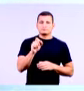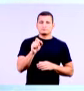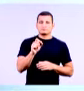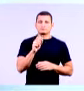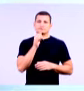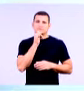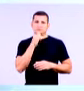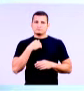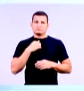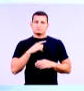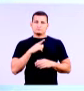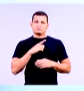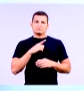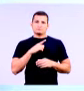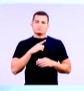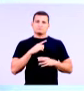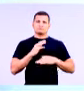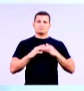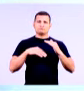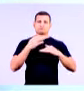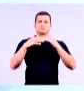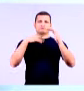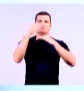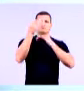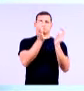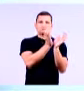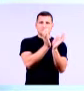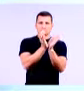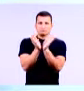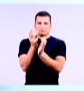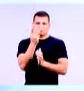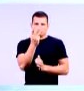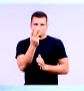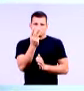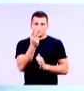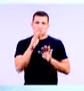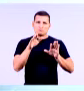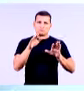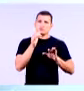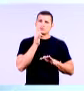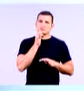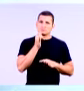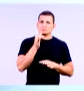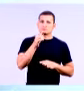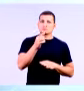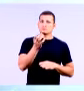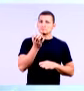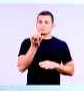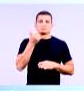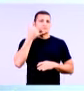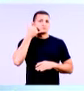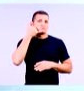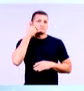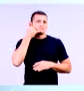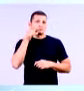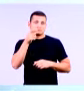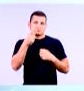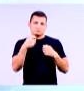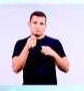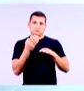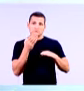uma evolução muito grande, né, das três categorias, se você quisesse, por exemplo, um telefone, você teria que ir numa